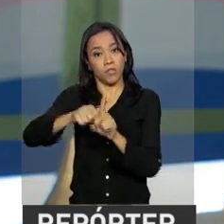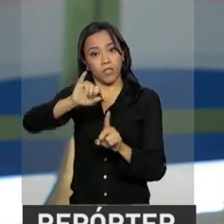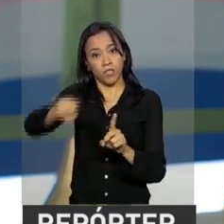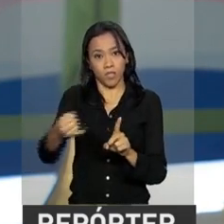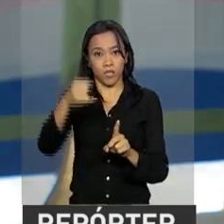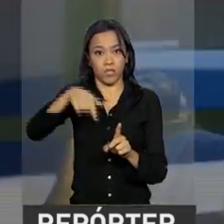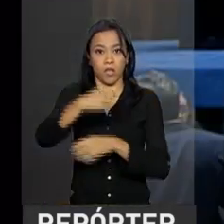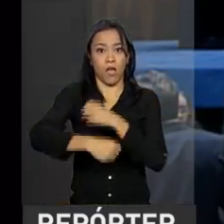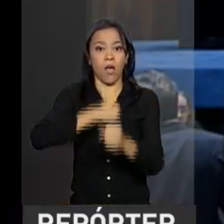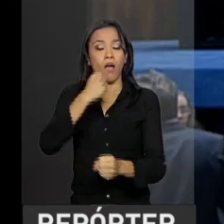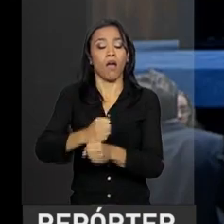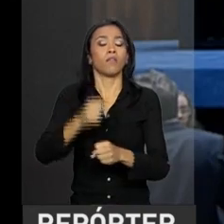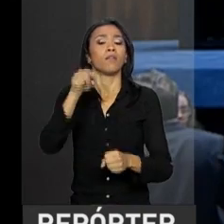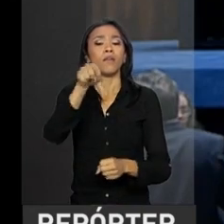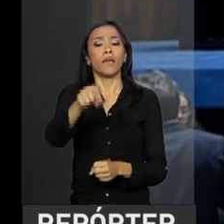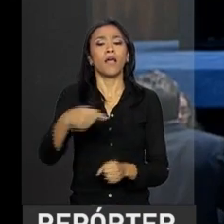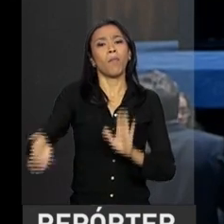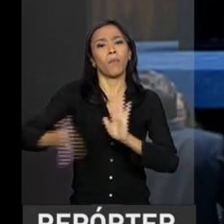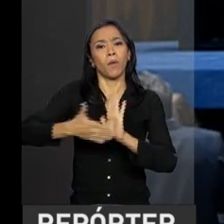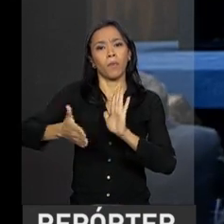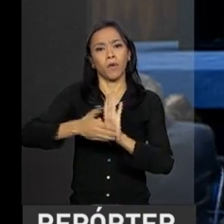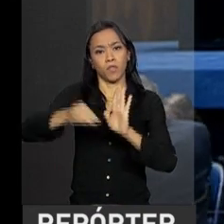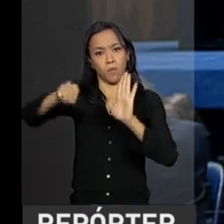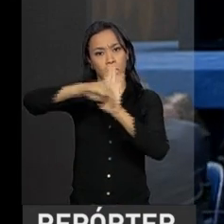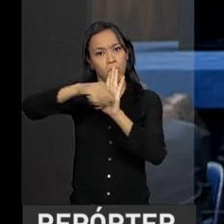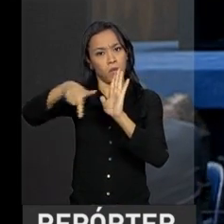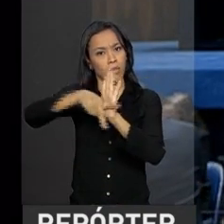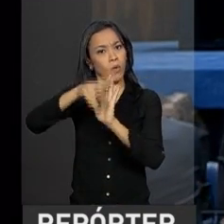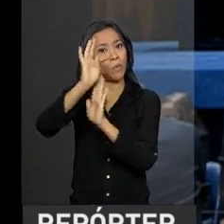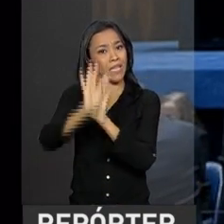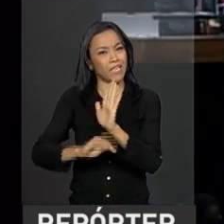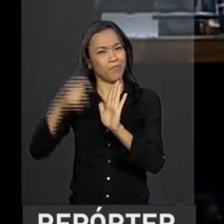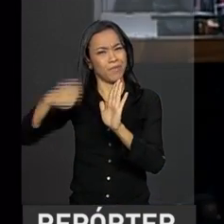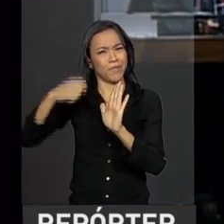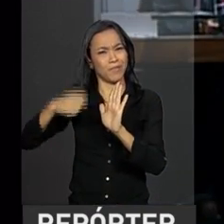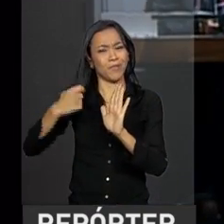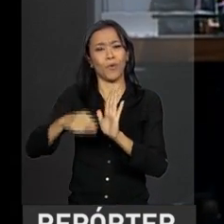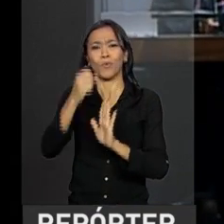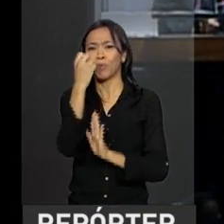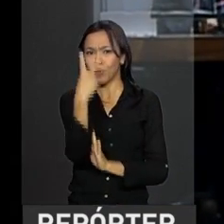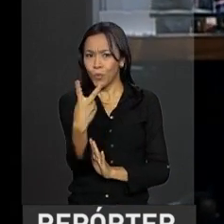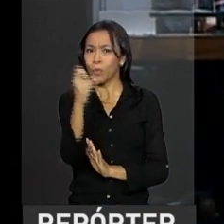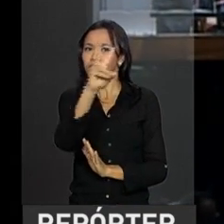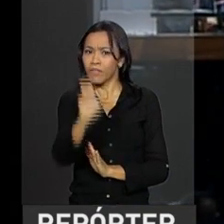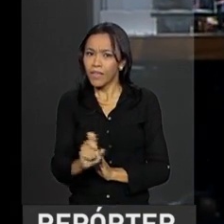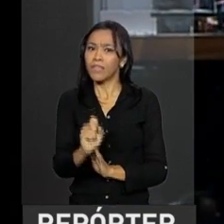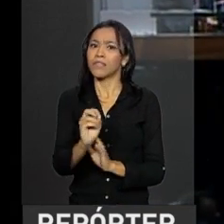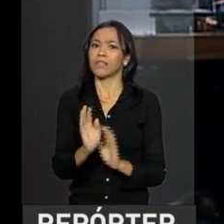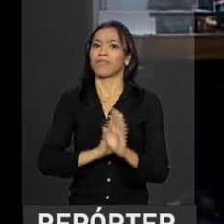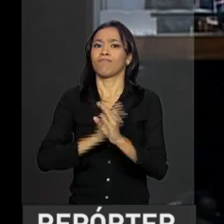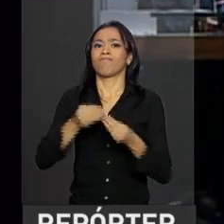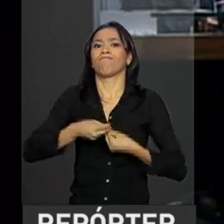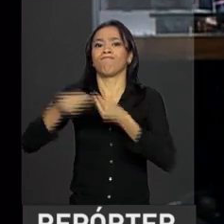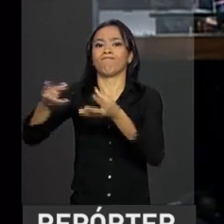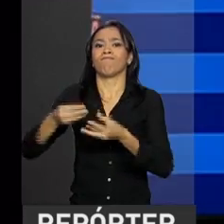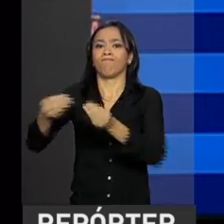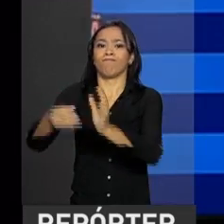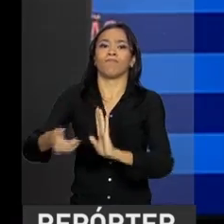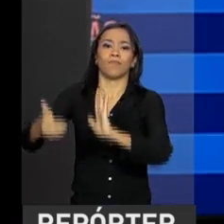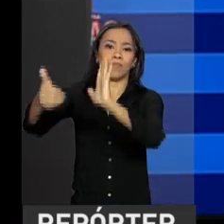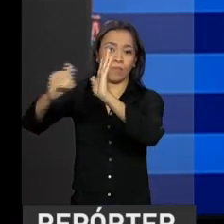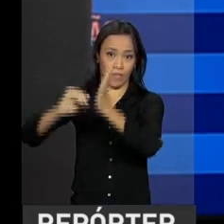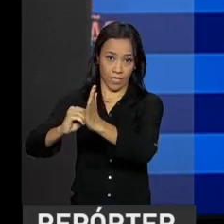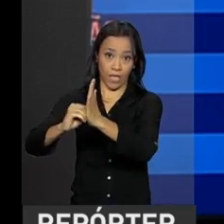na Constituição uma proposta de emenda à constituição o texto precisou passar e pelo Senado e ele foi aprovado